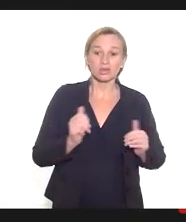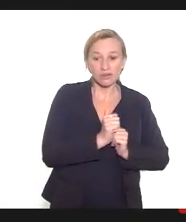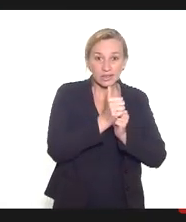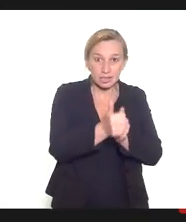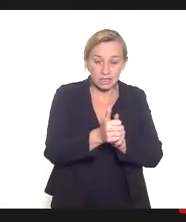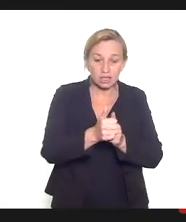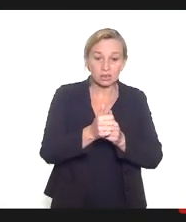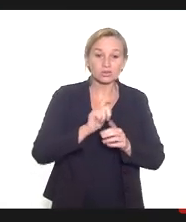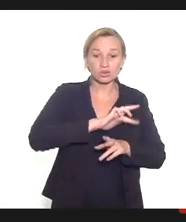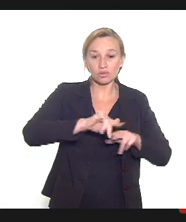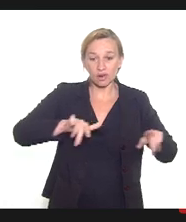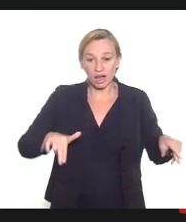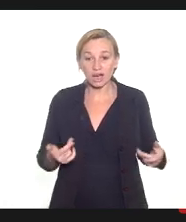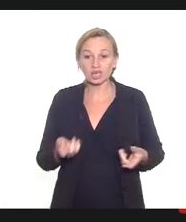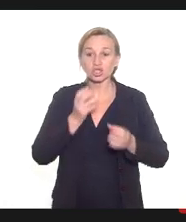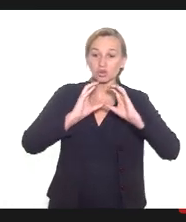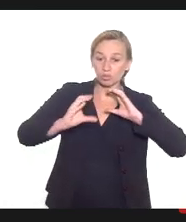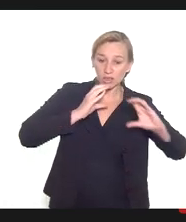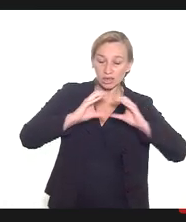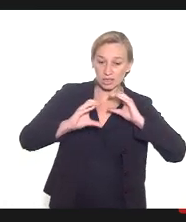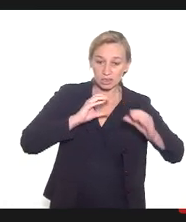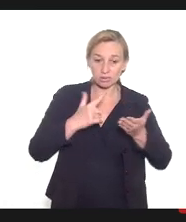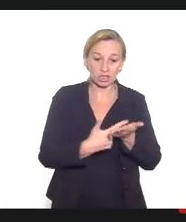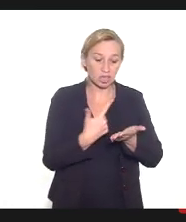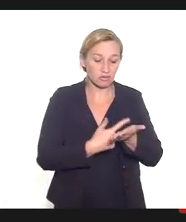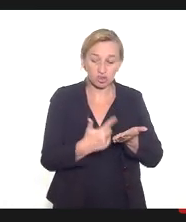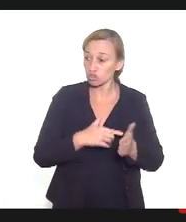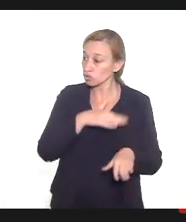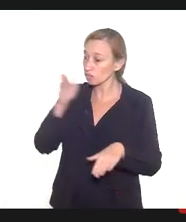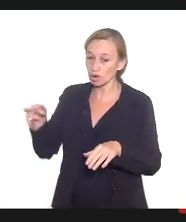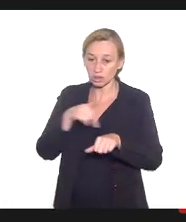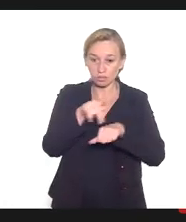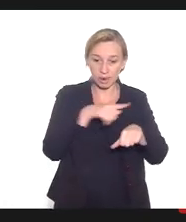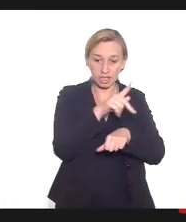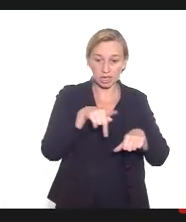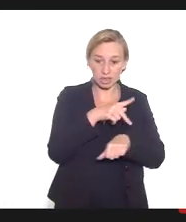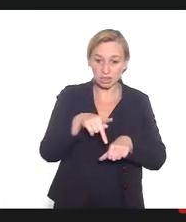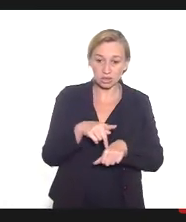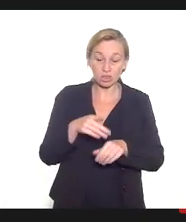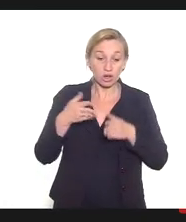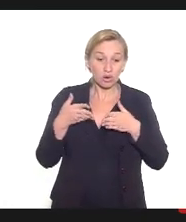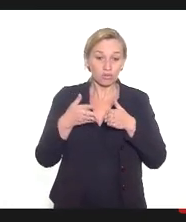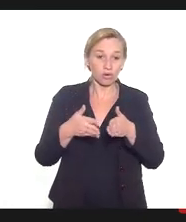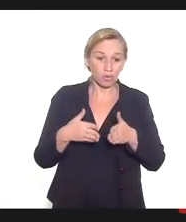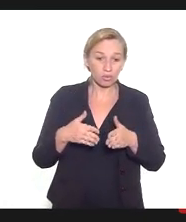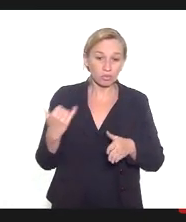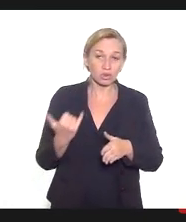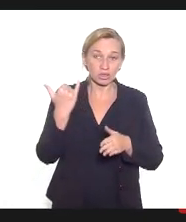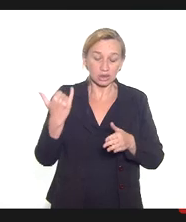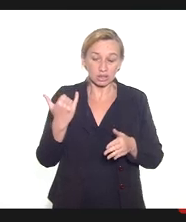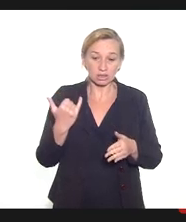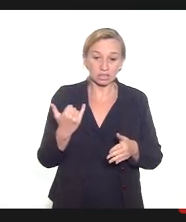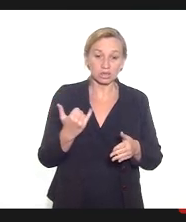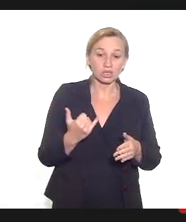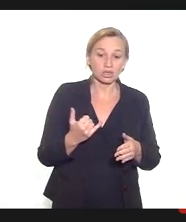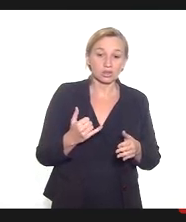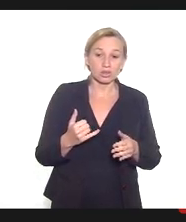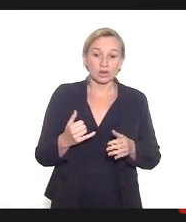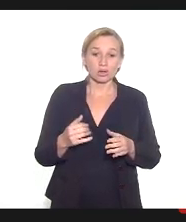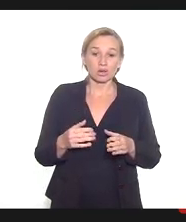seguindo com várias publicações todos em revistas internacionais com bom fator de impacto aquela ela primeiro foi no